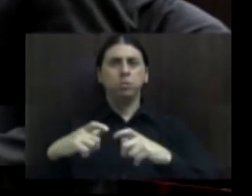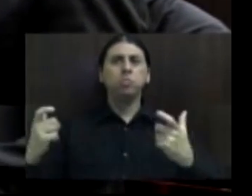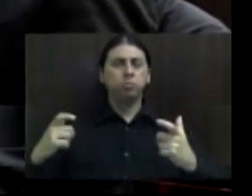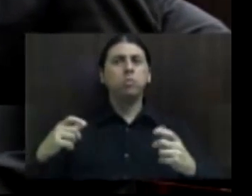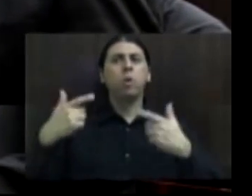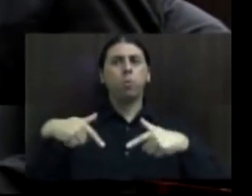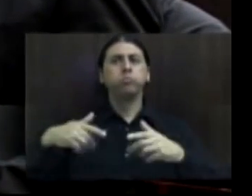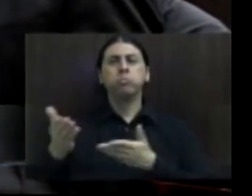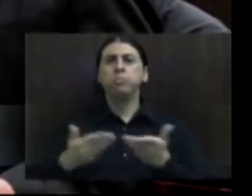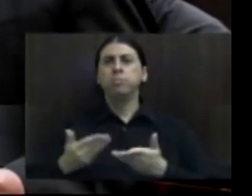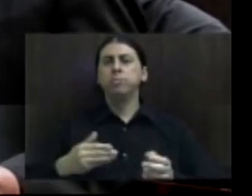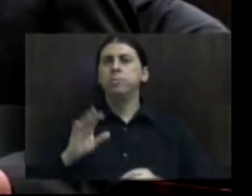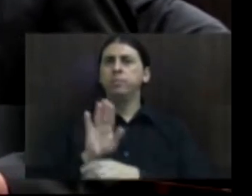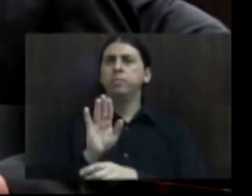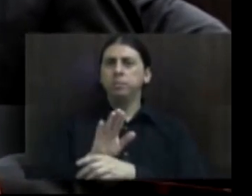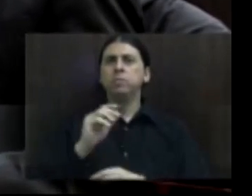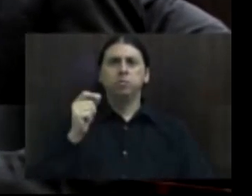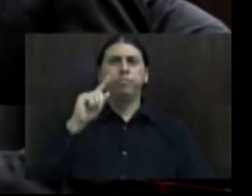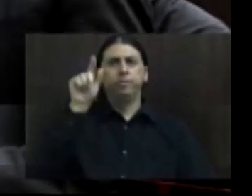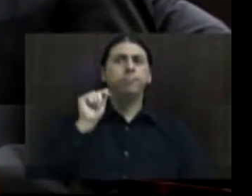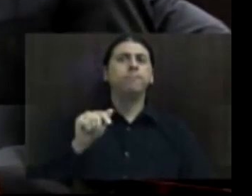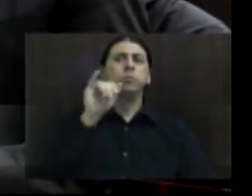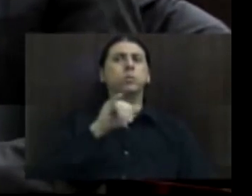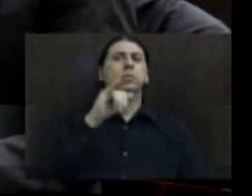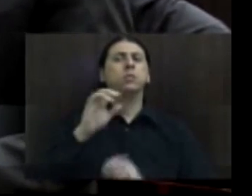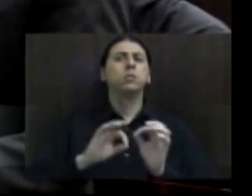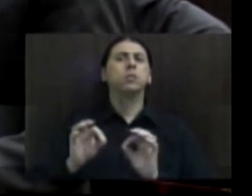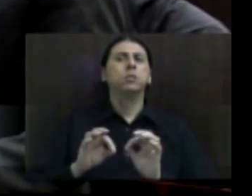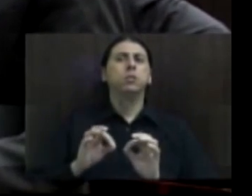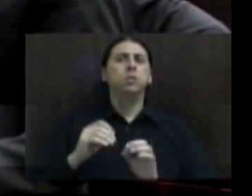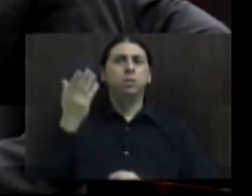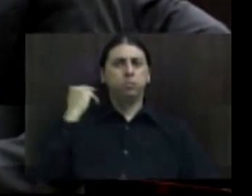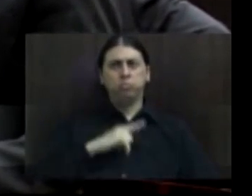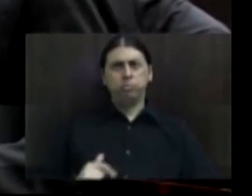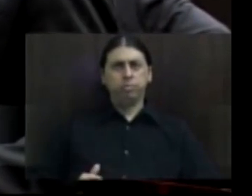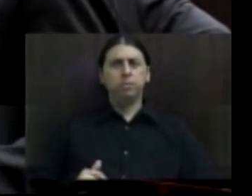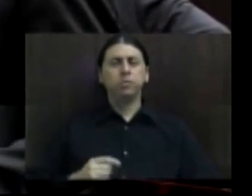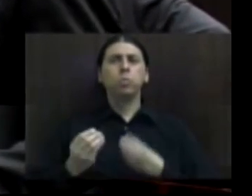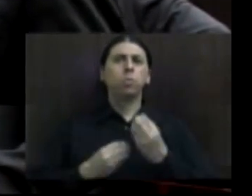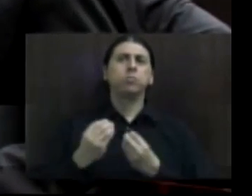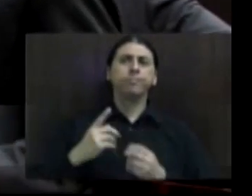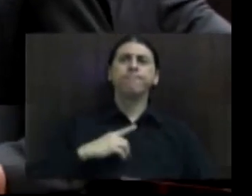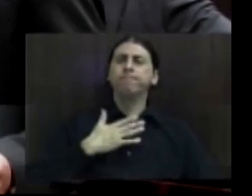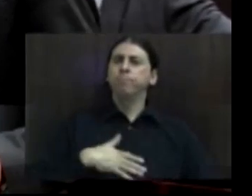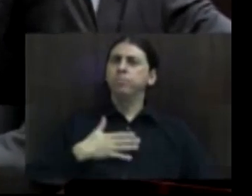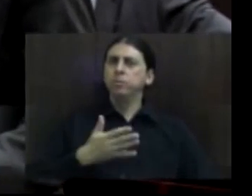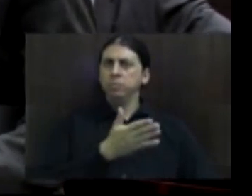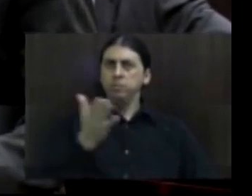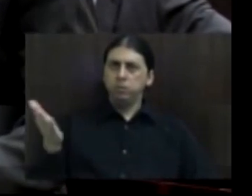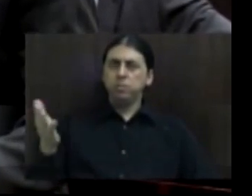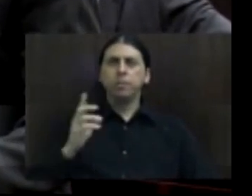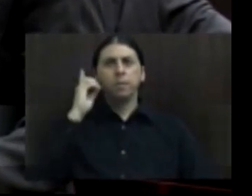ou de serviços prestados que é uma indagação importante a ser feitas quero saudar a todos os deputados e deputadas